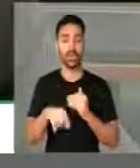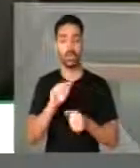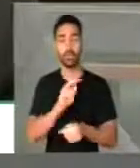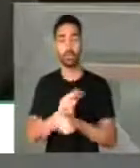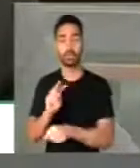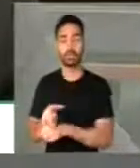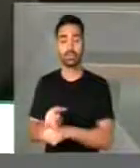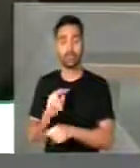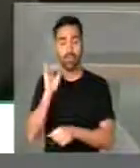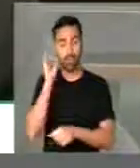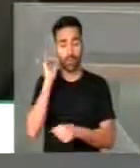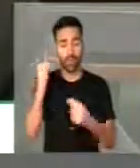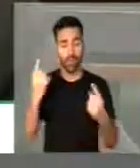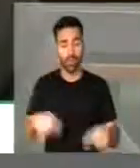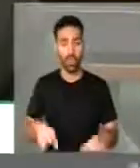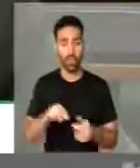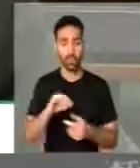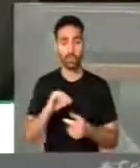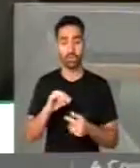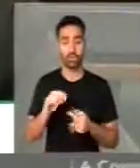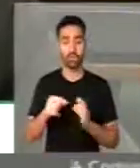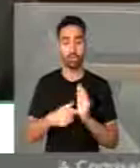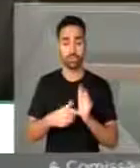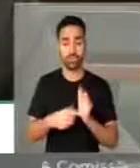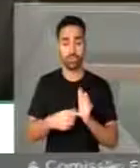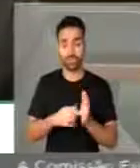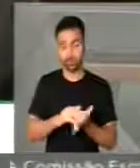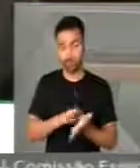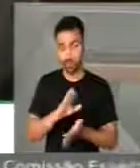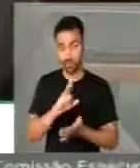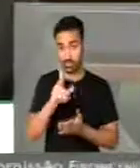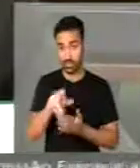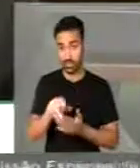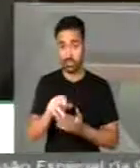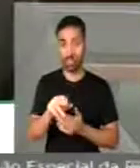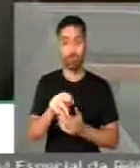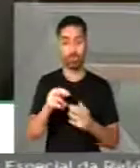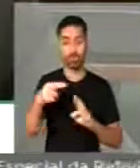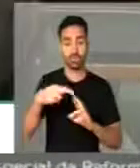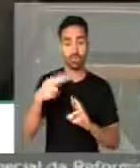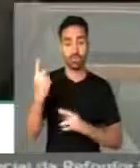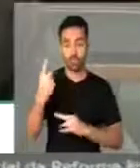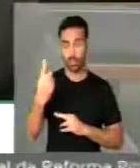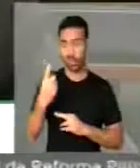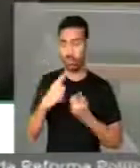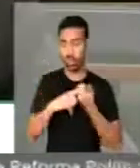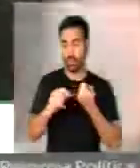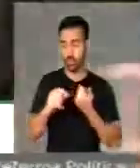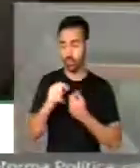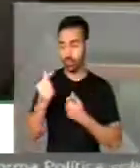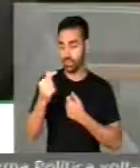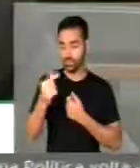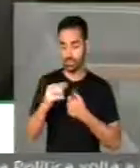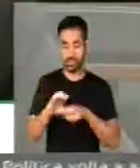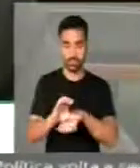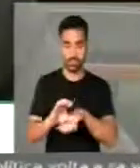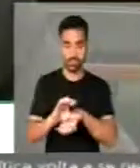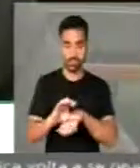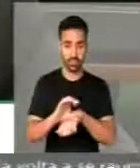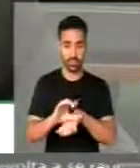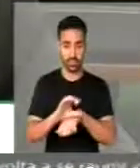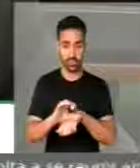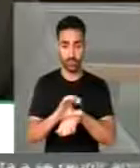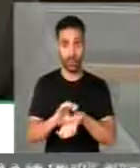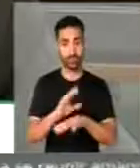contra a despedida arbitrária na forma da lei, tal qual previsto no inciso 1º do artigo 7º da Constituição Federal.